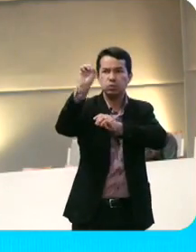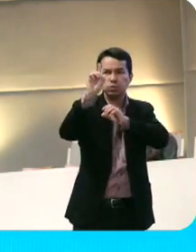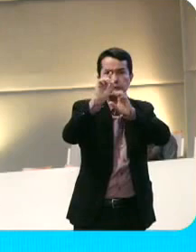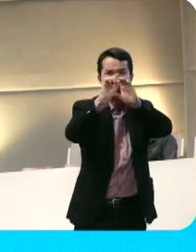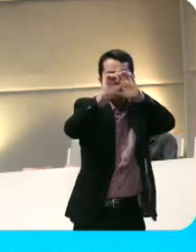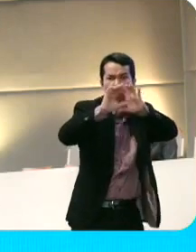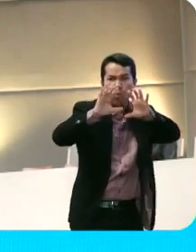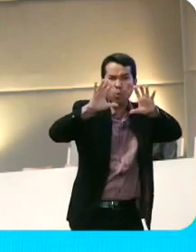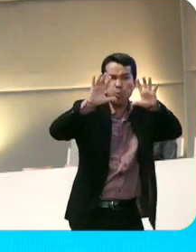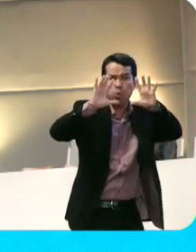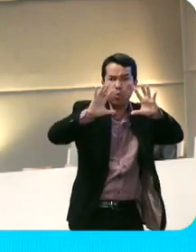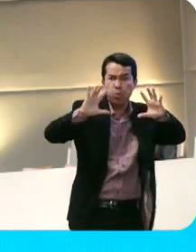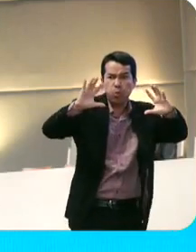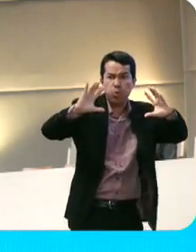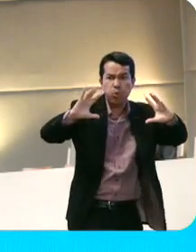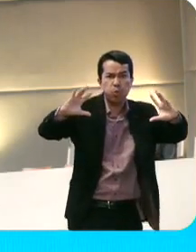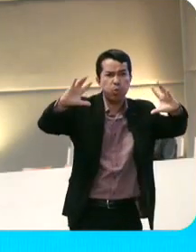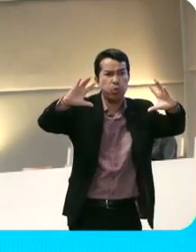Aleluia.